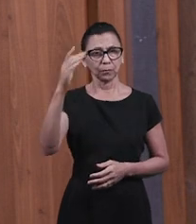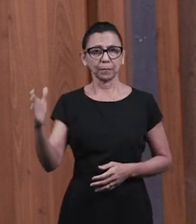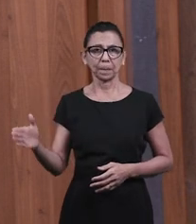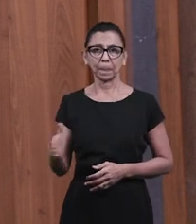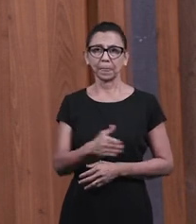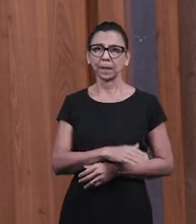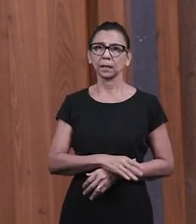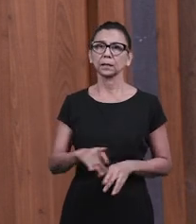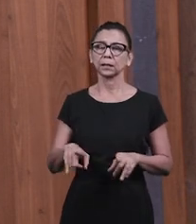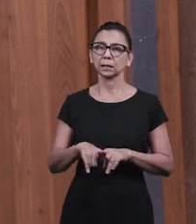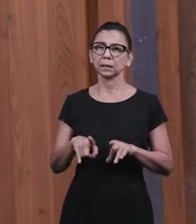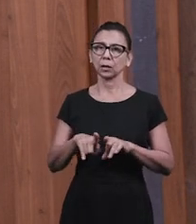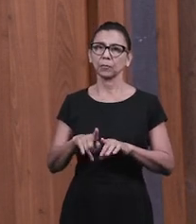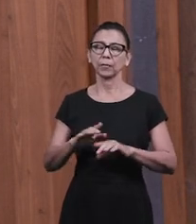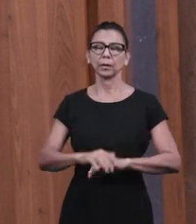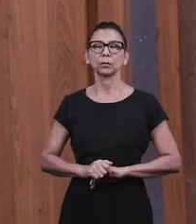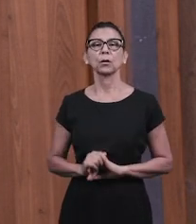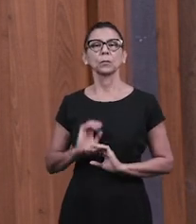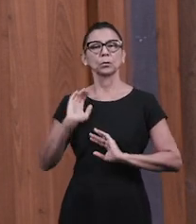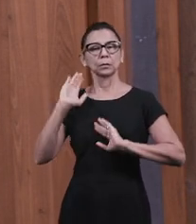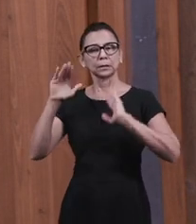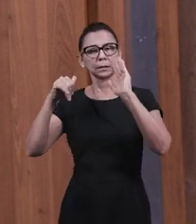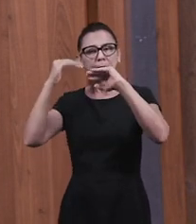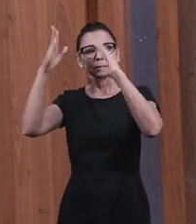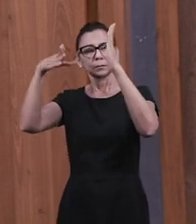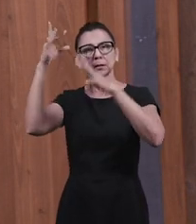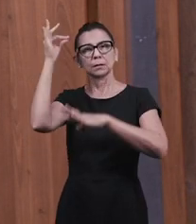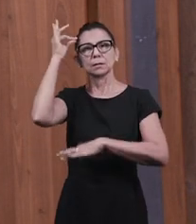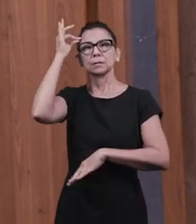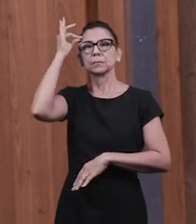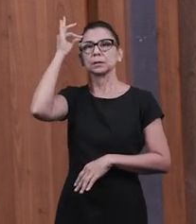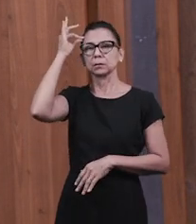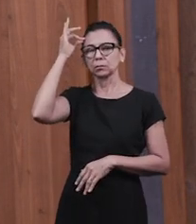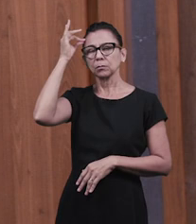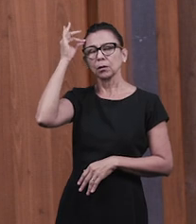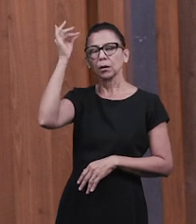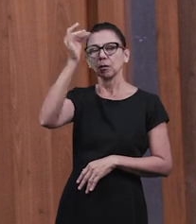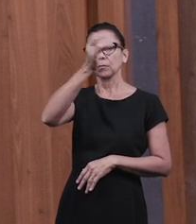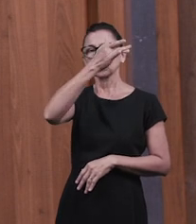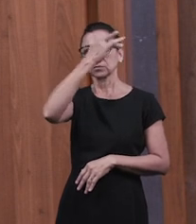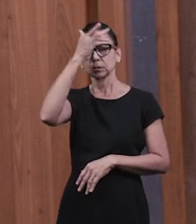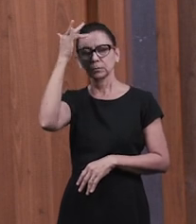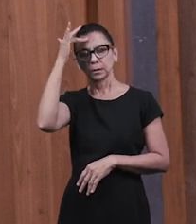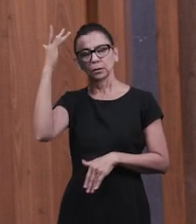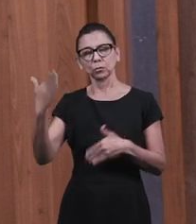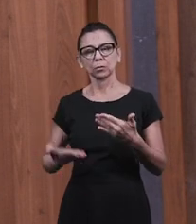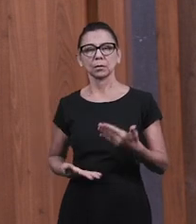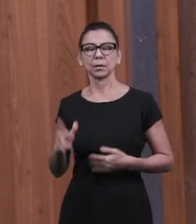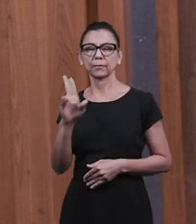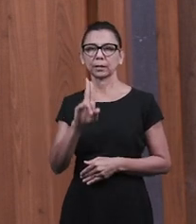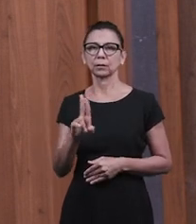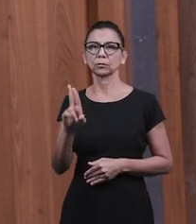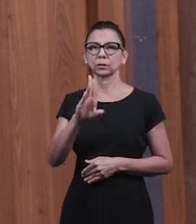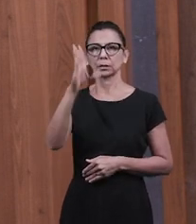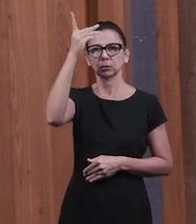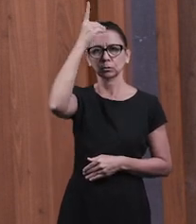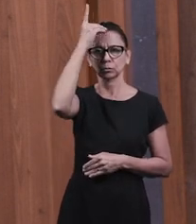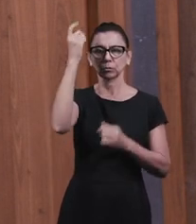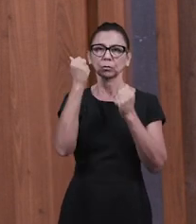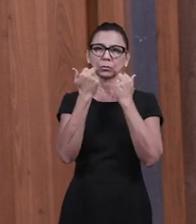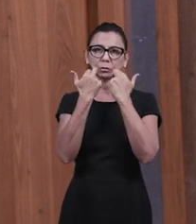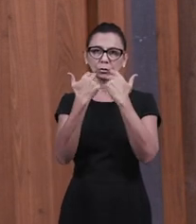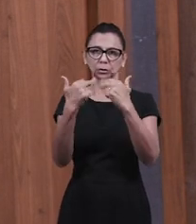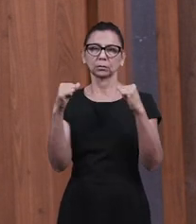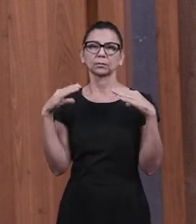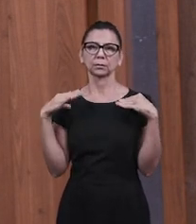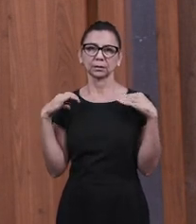versículo 4, como edificação para o servo que é usado no dom de línguas. Muito bem colocado pela irmã.